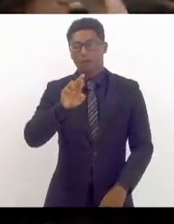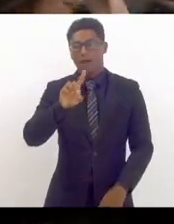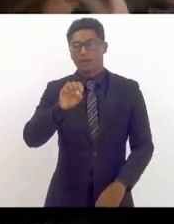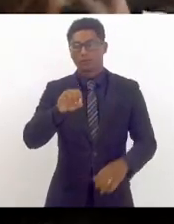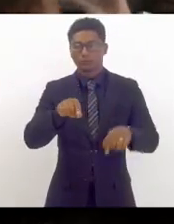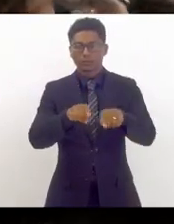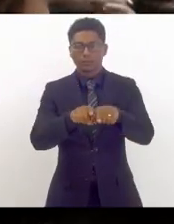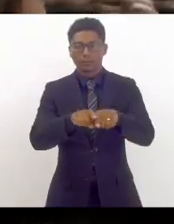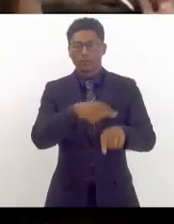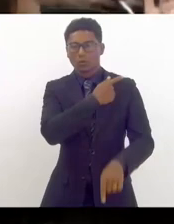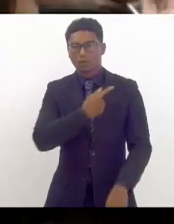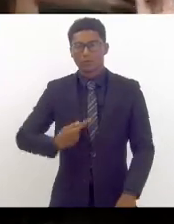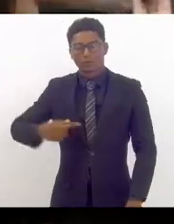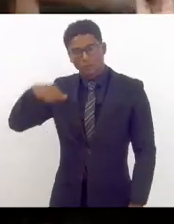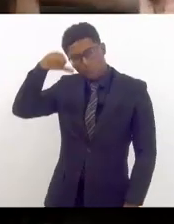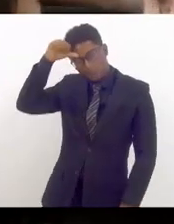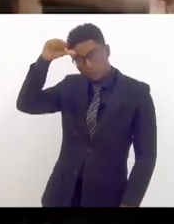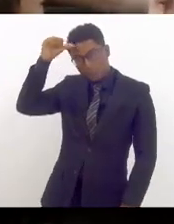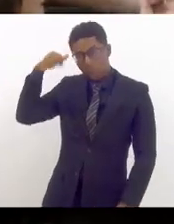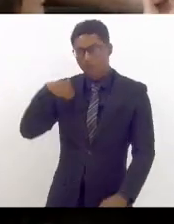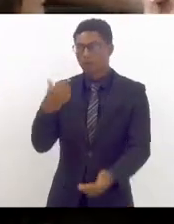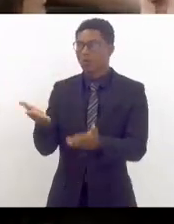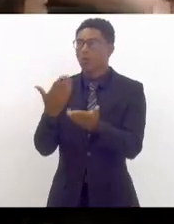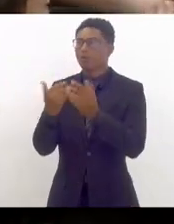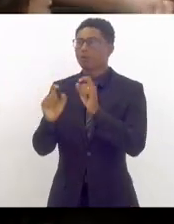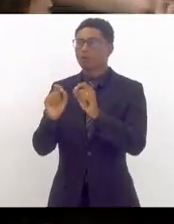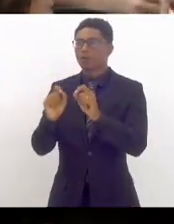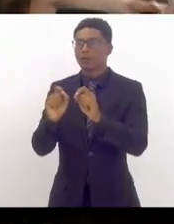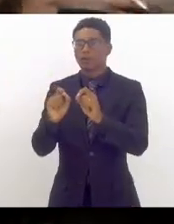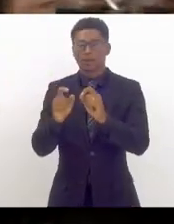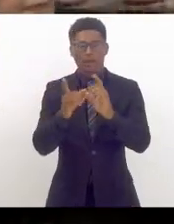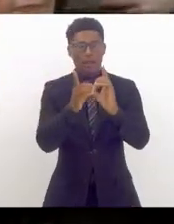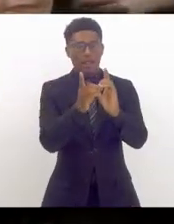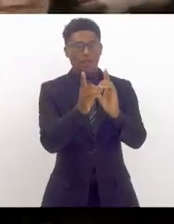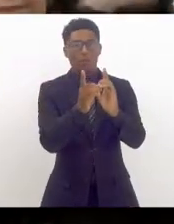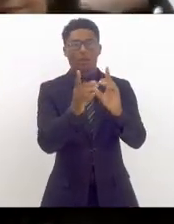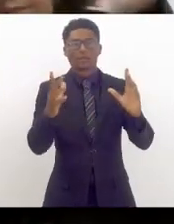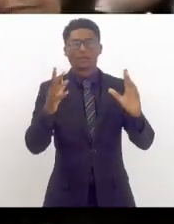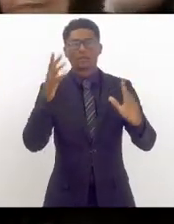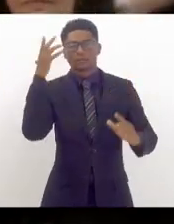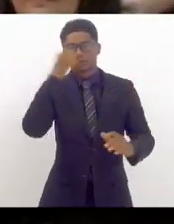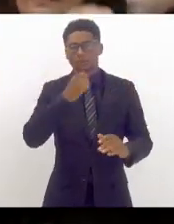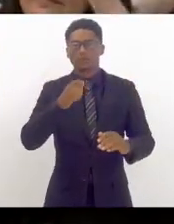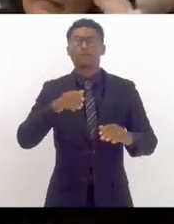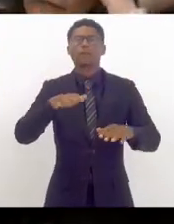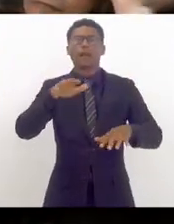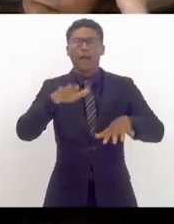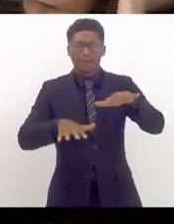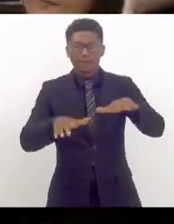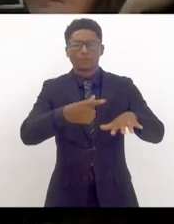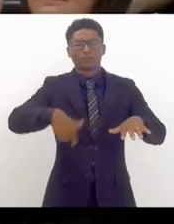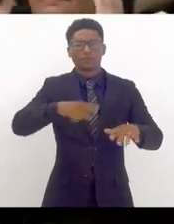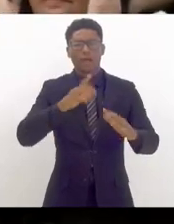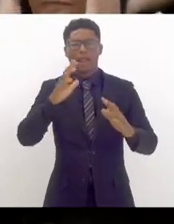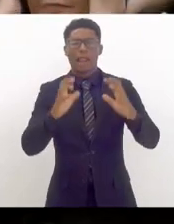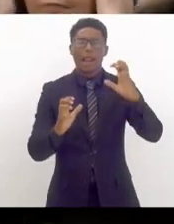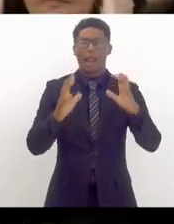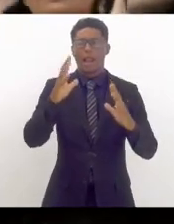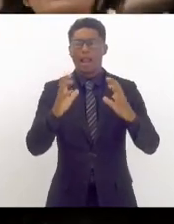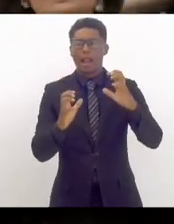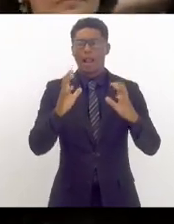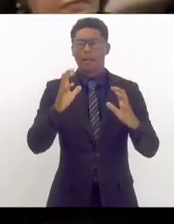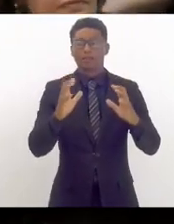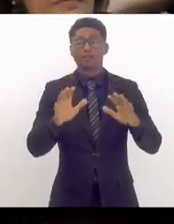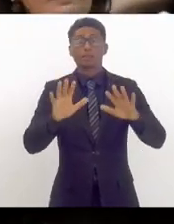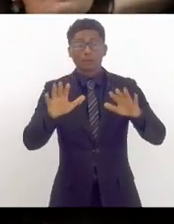a beleza da democracia, né? A gente briga, a gente se desentende, mas é uma festa ver todos